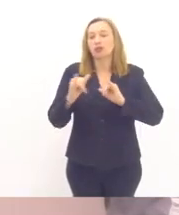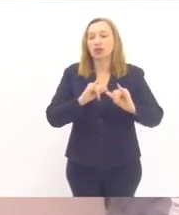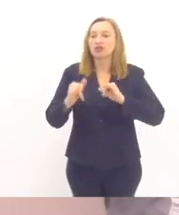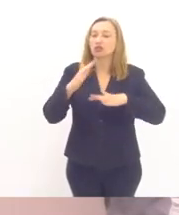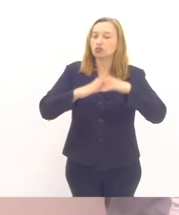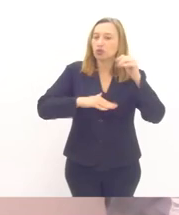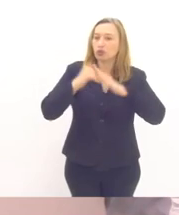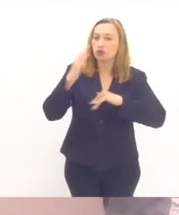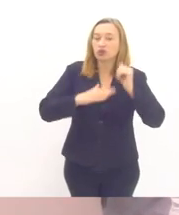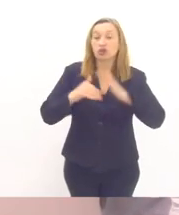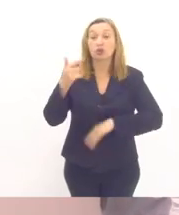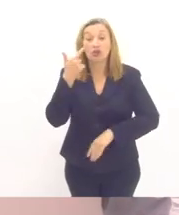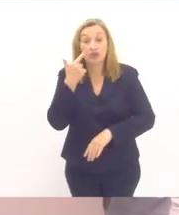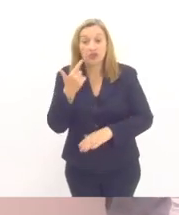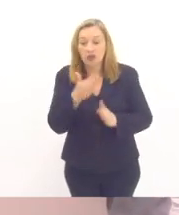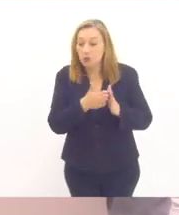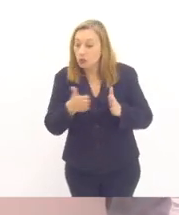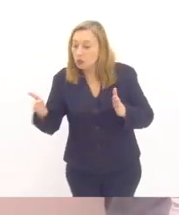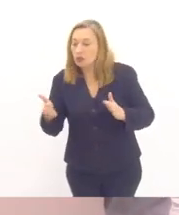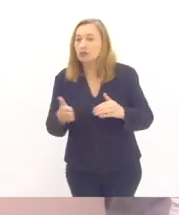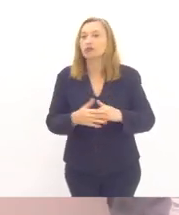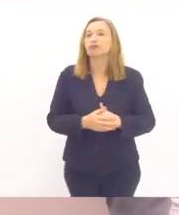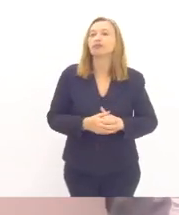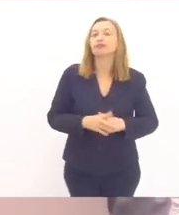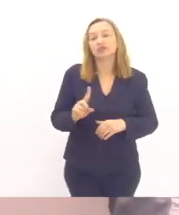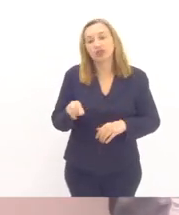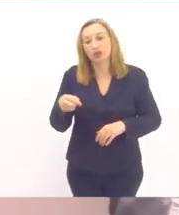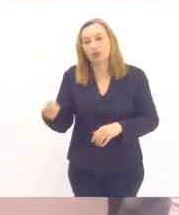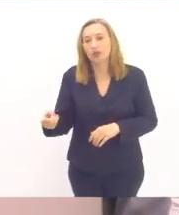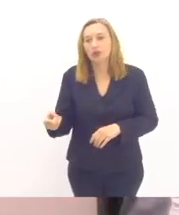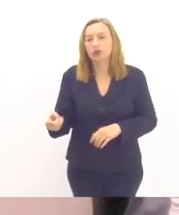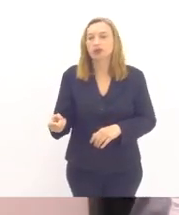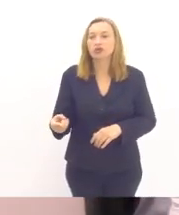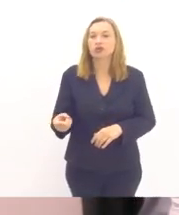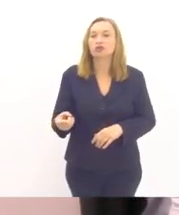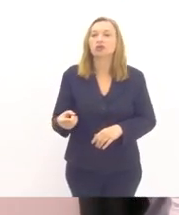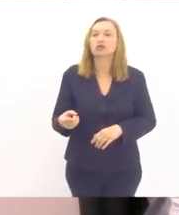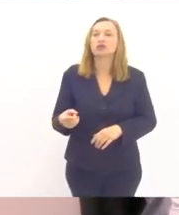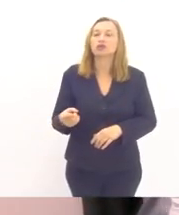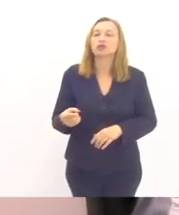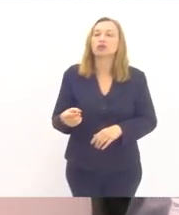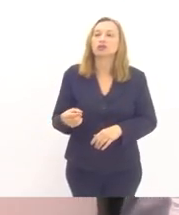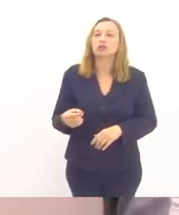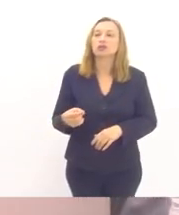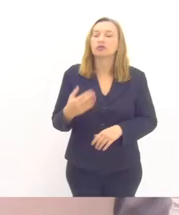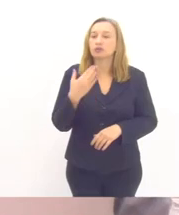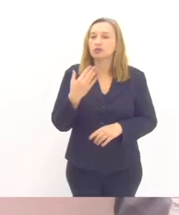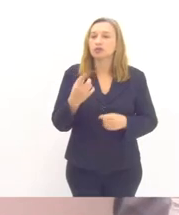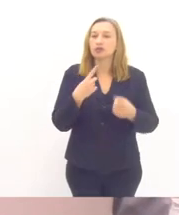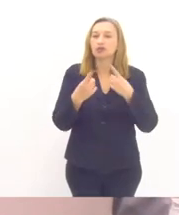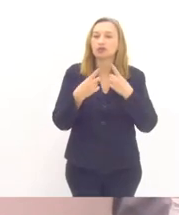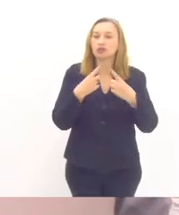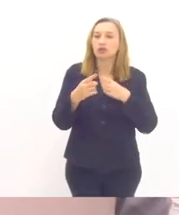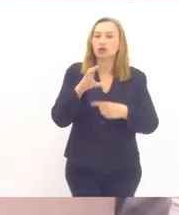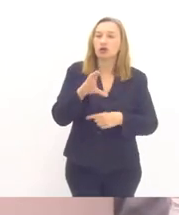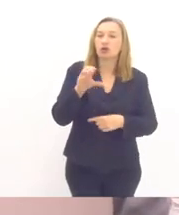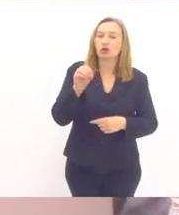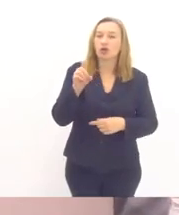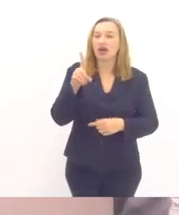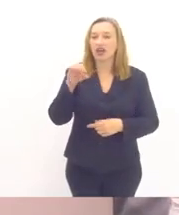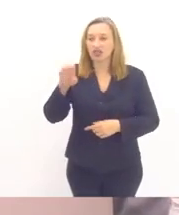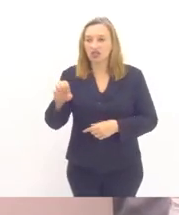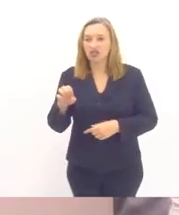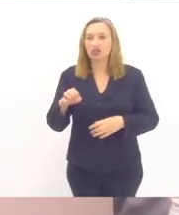né, ver essa trajetória. E a outra, né, que ela já inclusive incluiu, né, na discussão do COED, que é